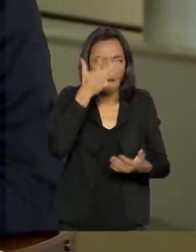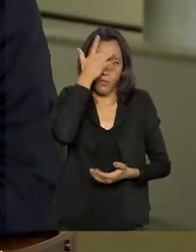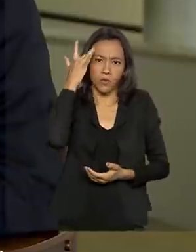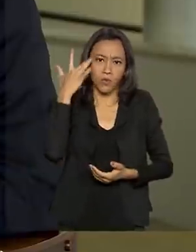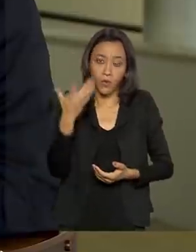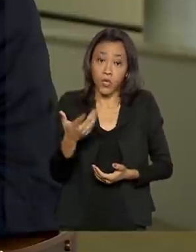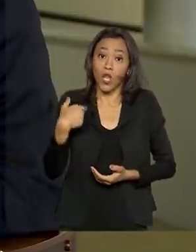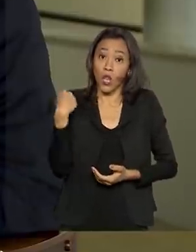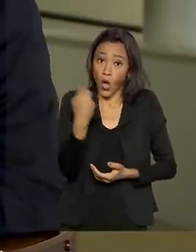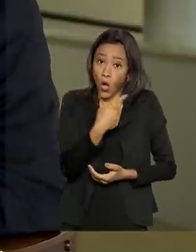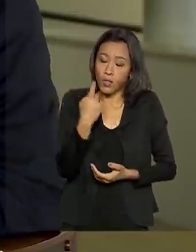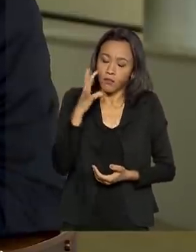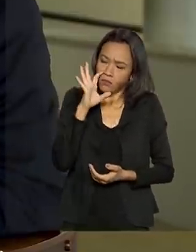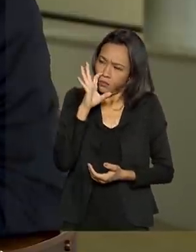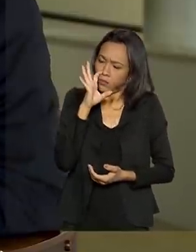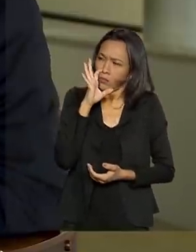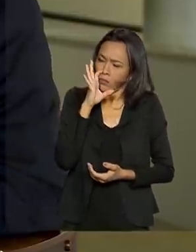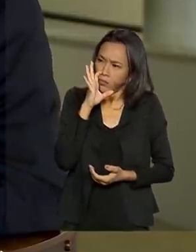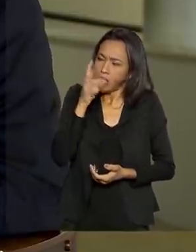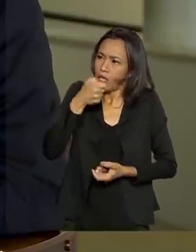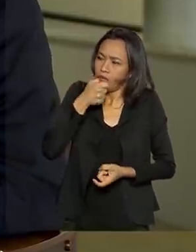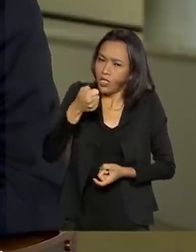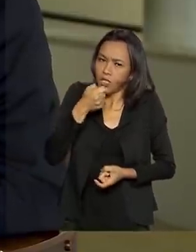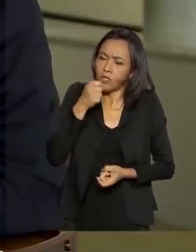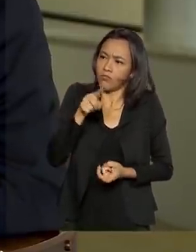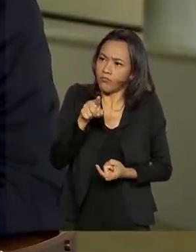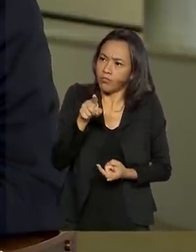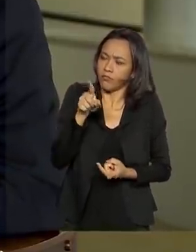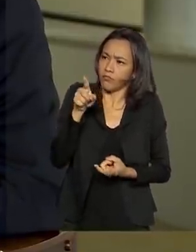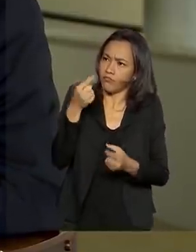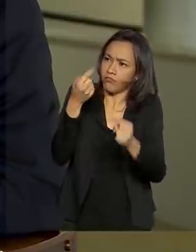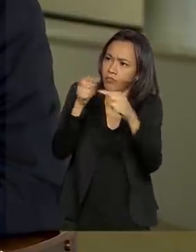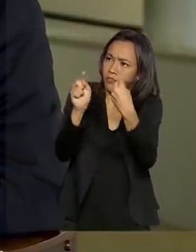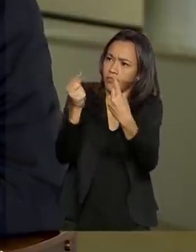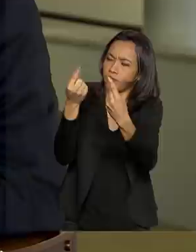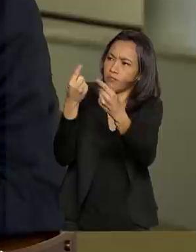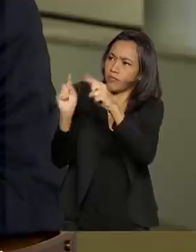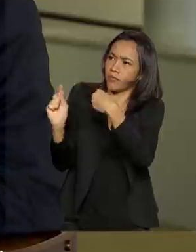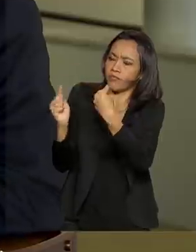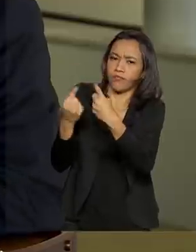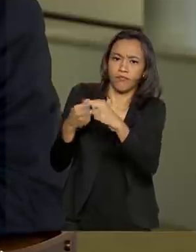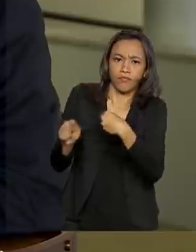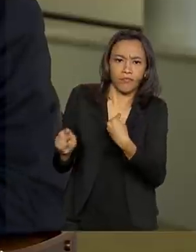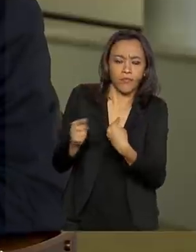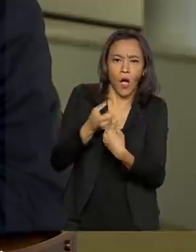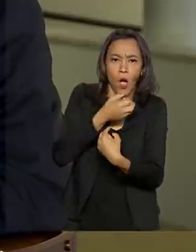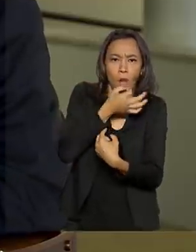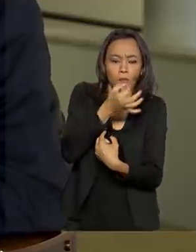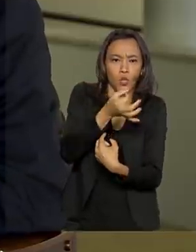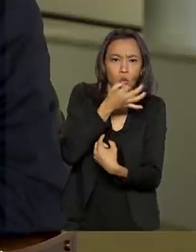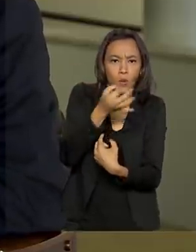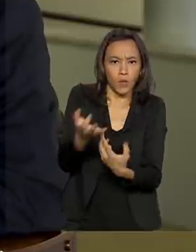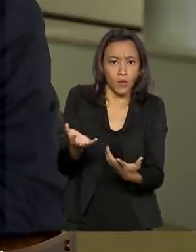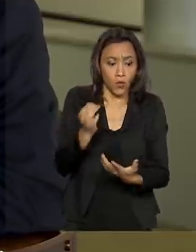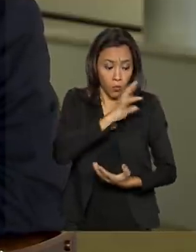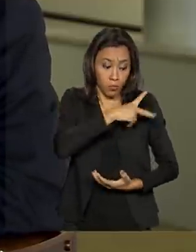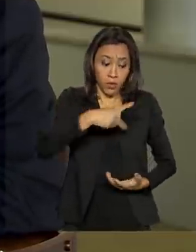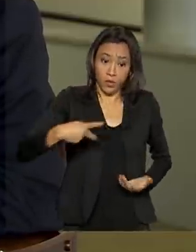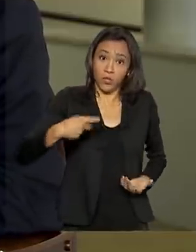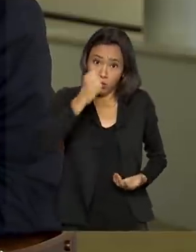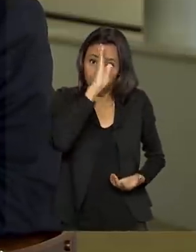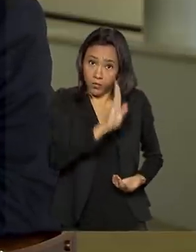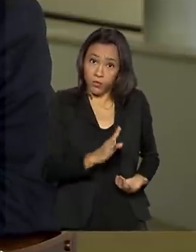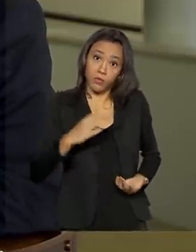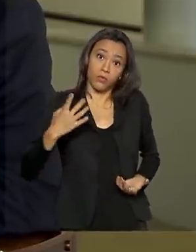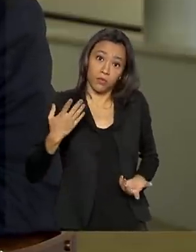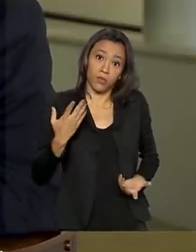nas entrevistas uma divergência muito grande de posições. O próprio presidente da República tem